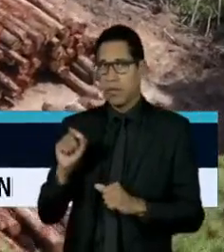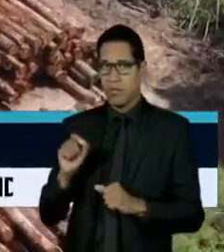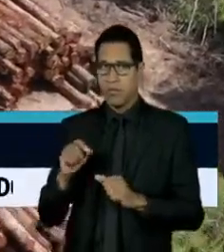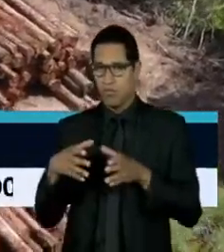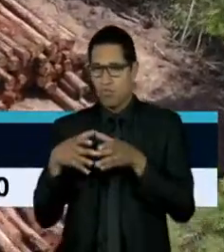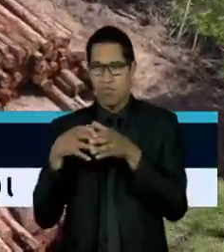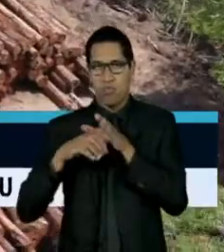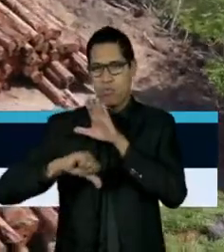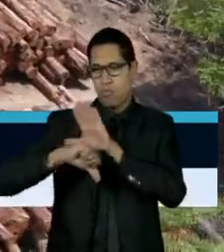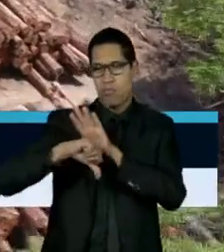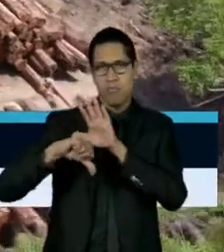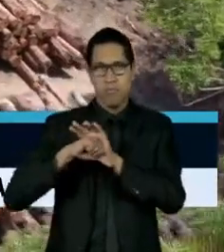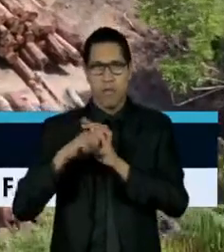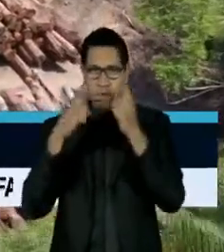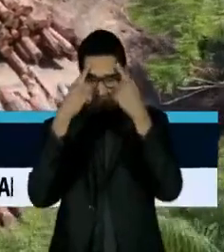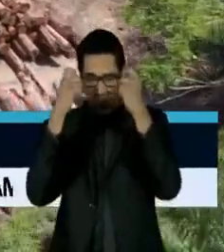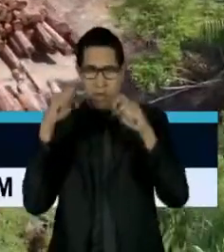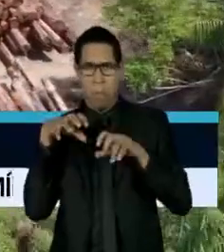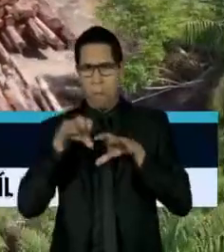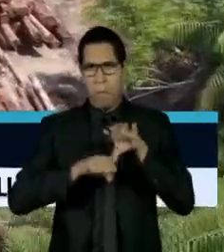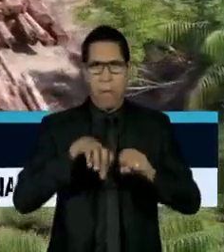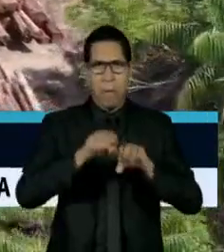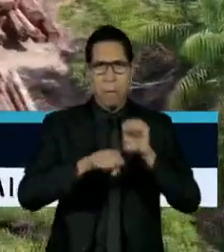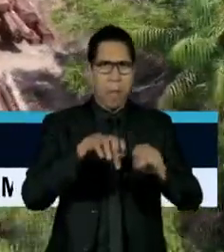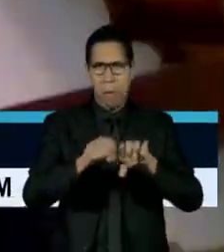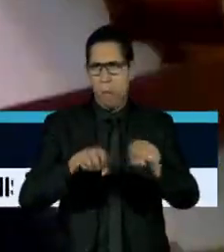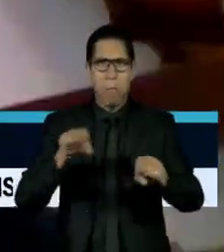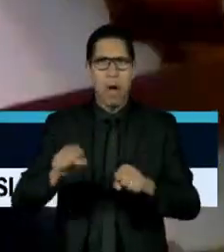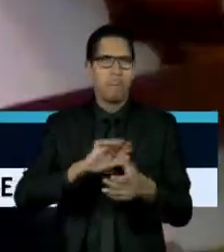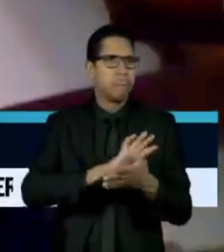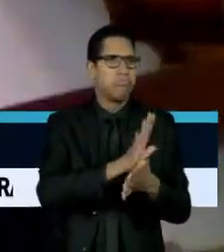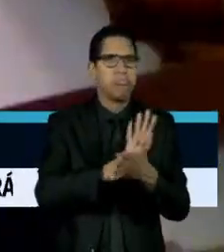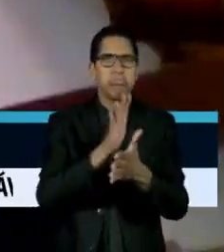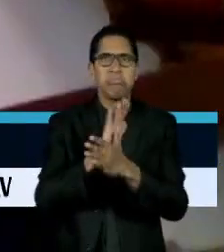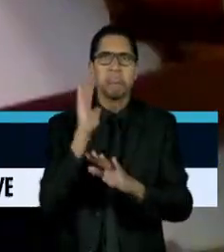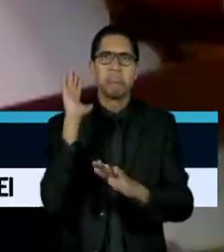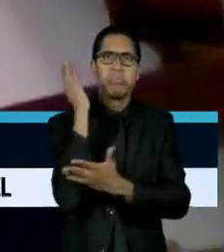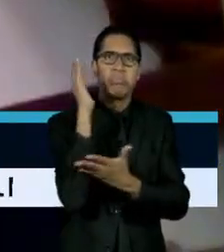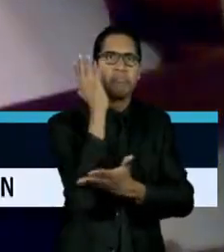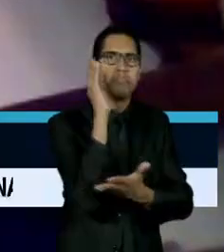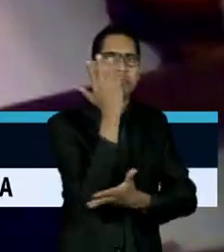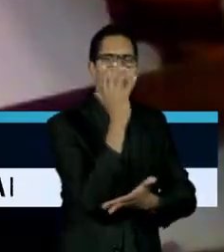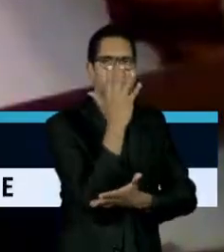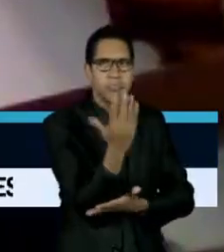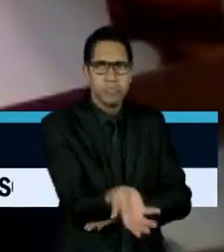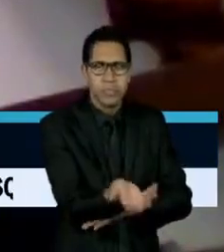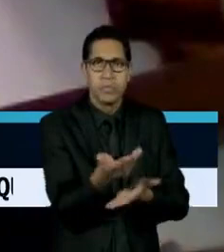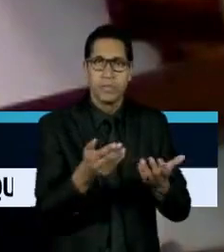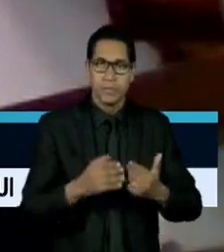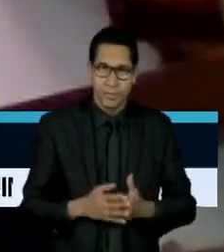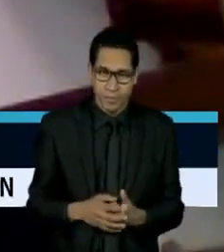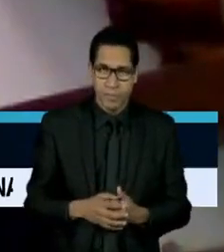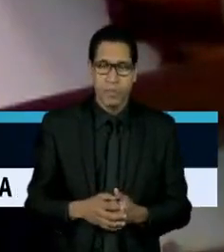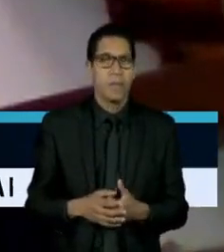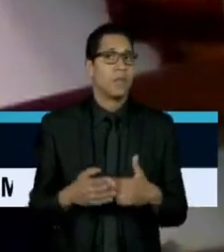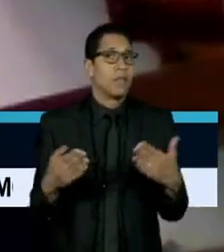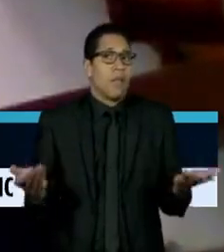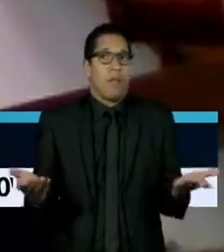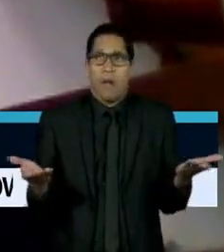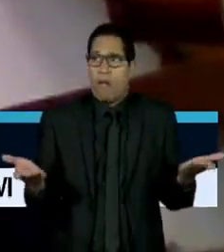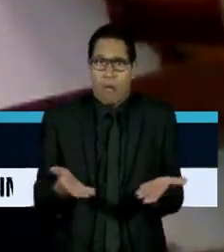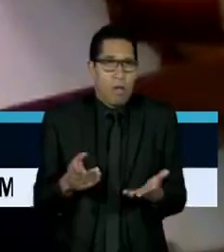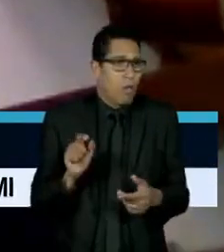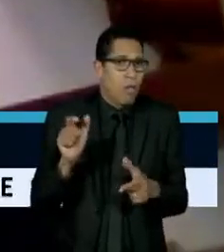violentas e formas ilegais de atividade. Não há mais nenhum espaço que esteja protegido